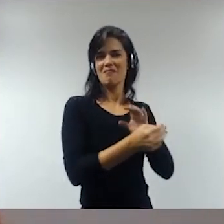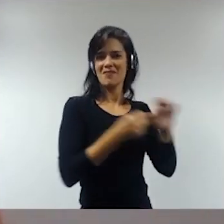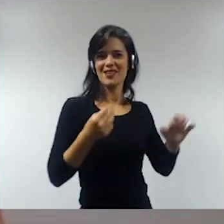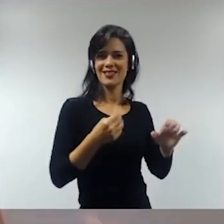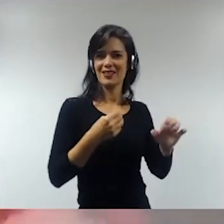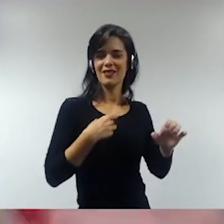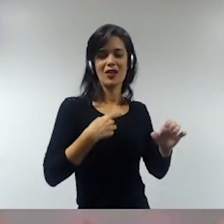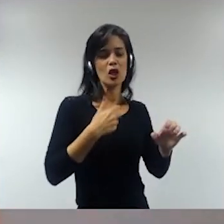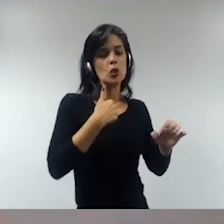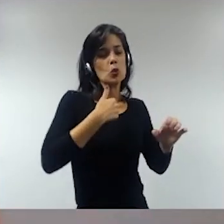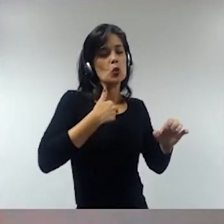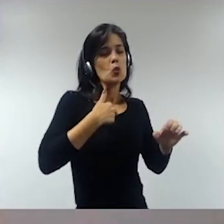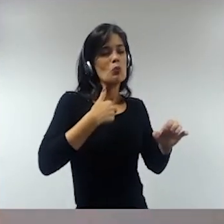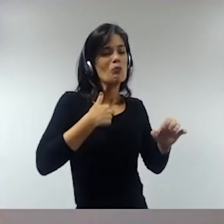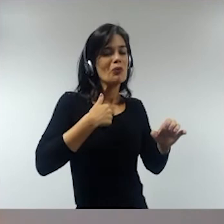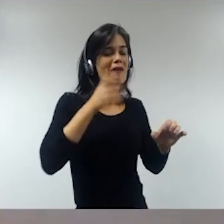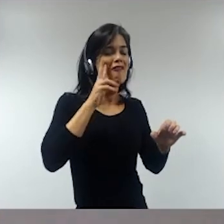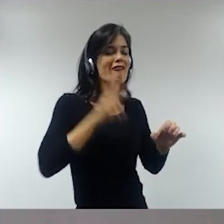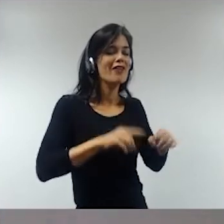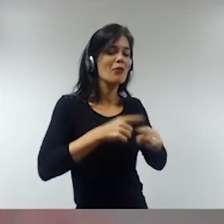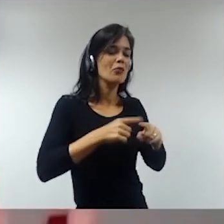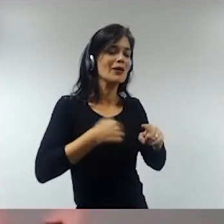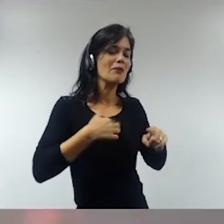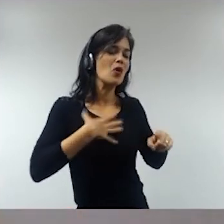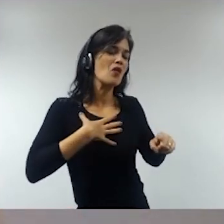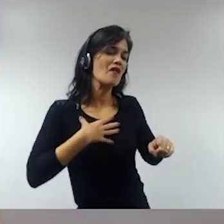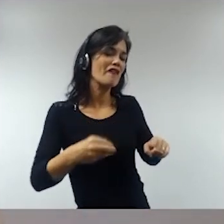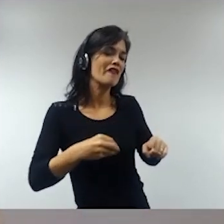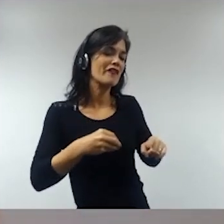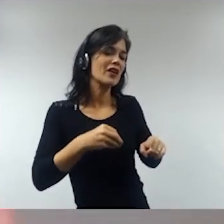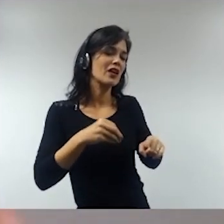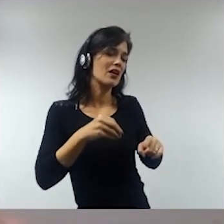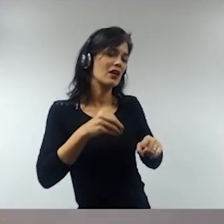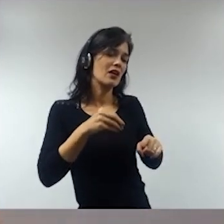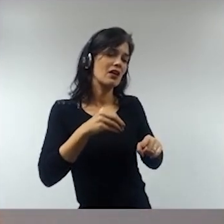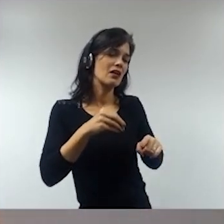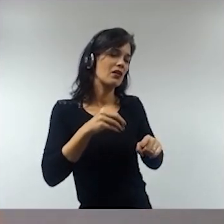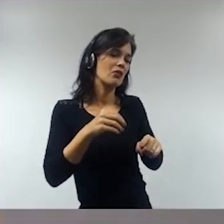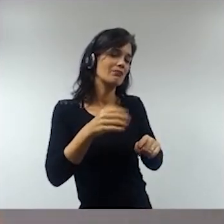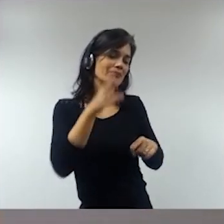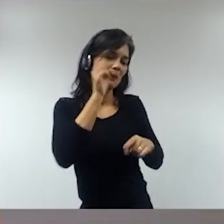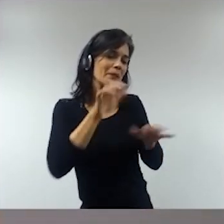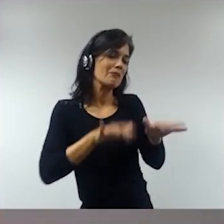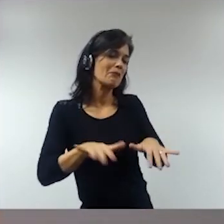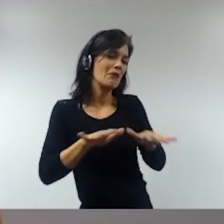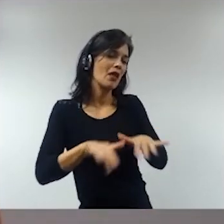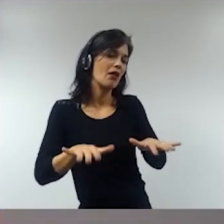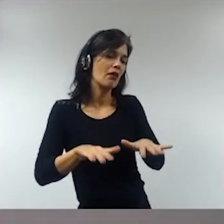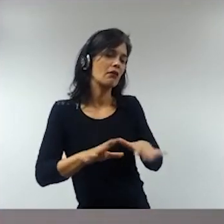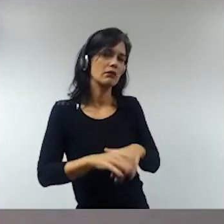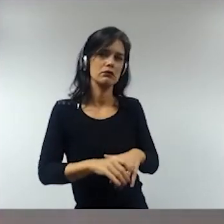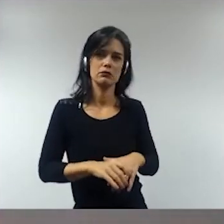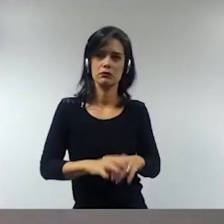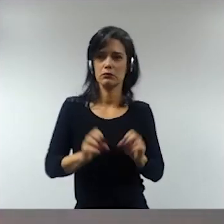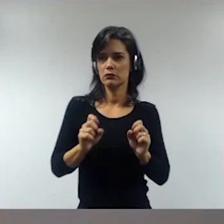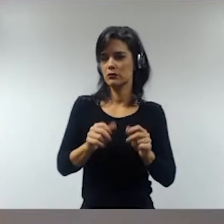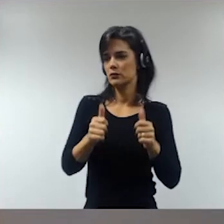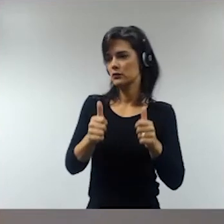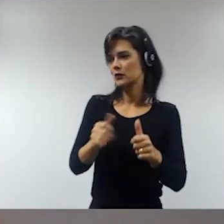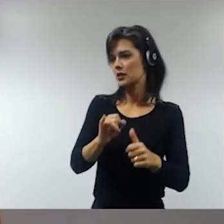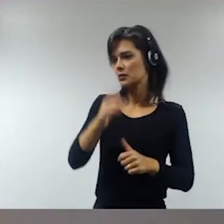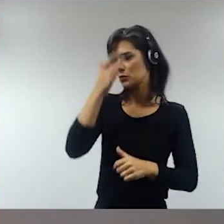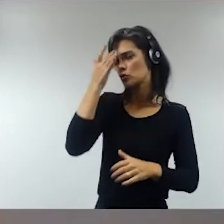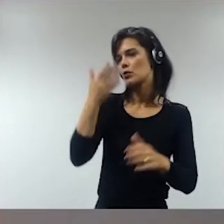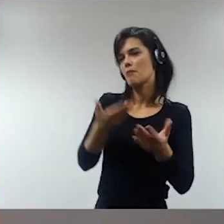hoje eu recebi aqui um e-mail, e eu não tenho problema nenhum com isso, eu respeito, eu tenho absoluta deferência por quem passa num